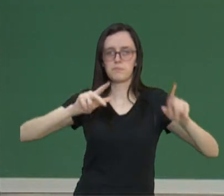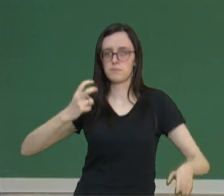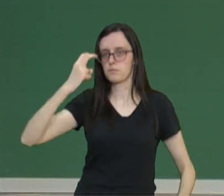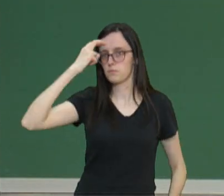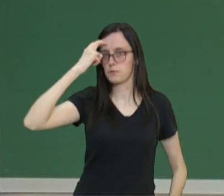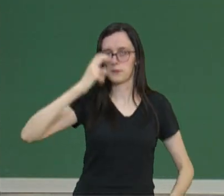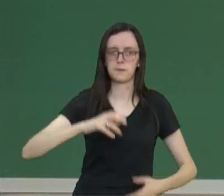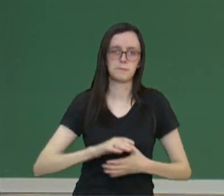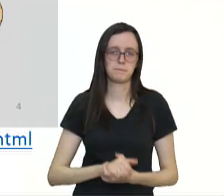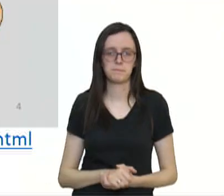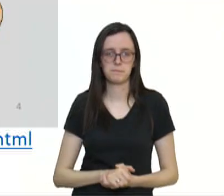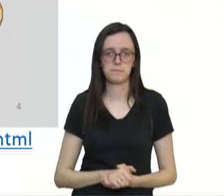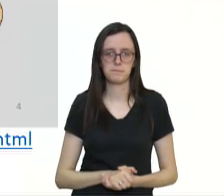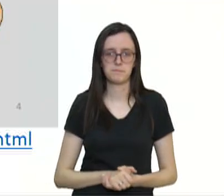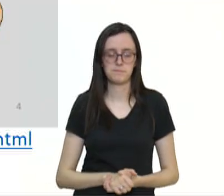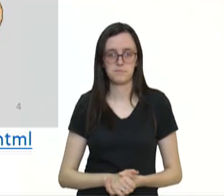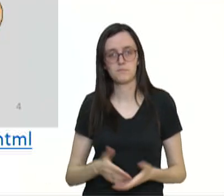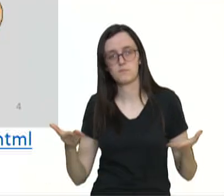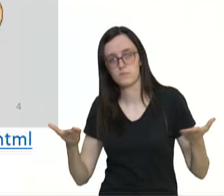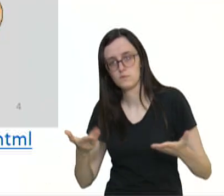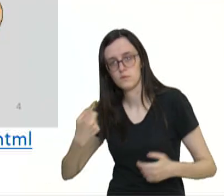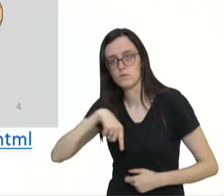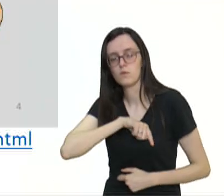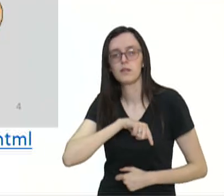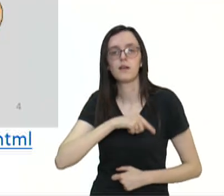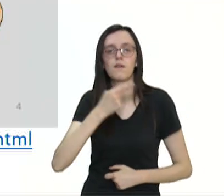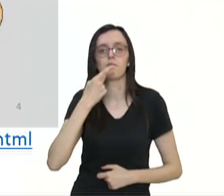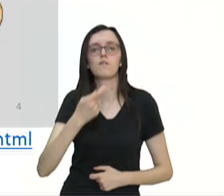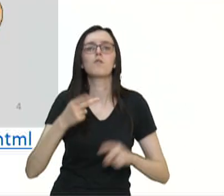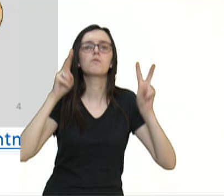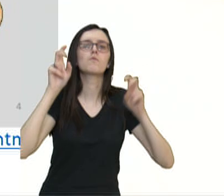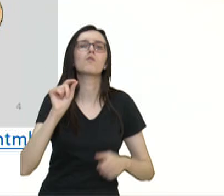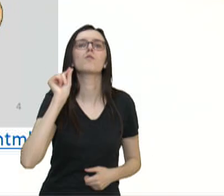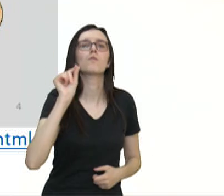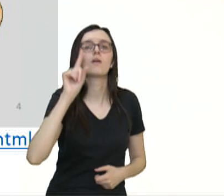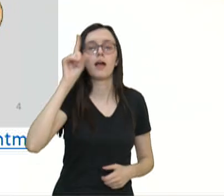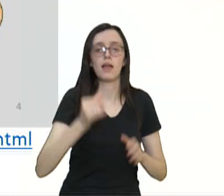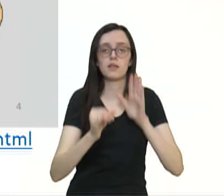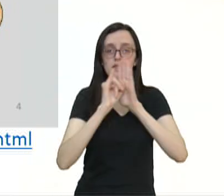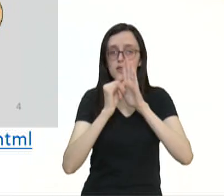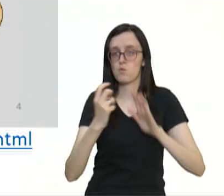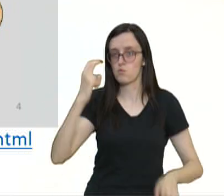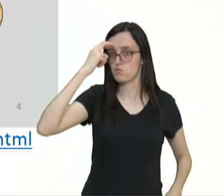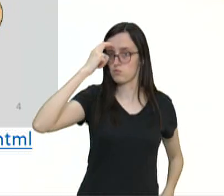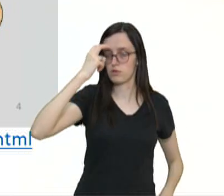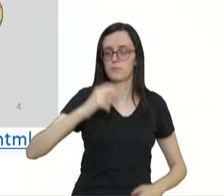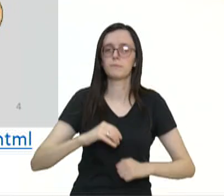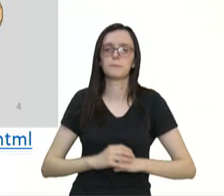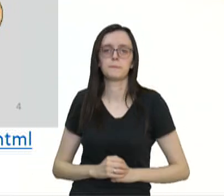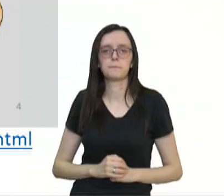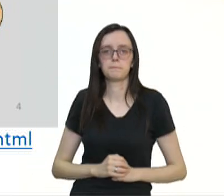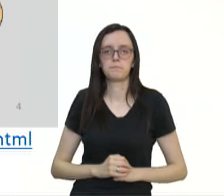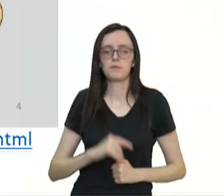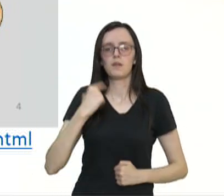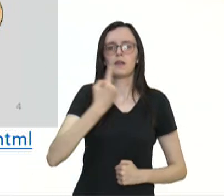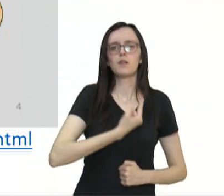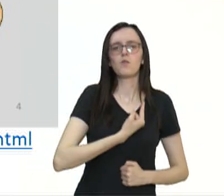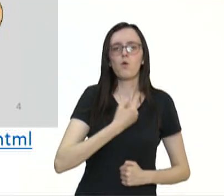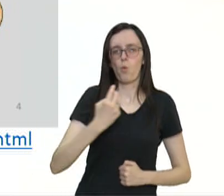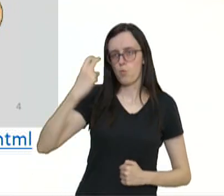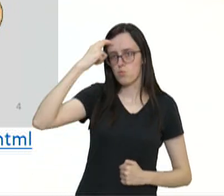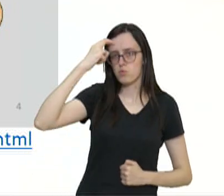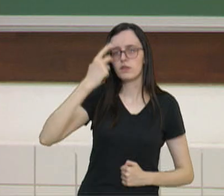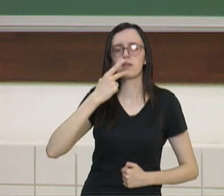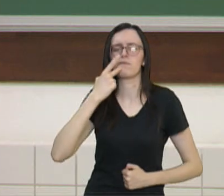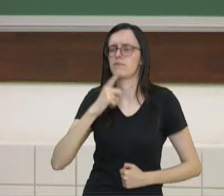culturas. Então, e hoje a gente vai falar agora sobre identidade cultural. Nas nossas culturas nós temos